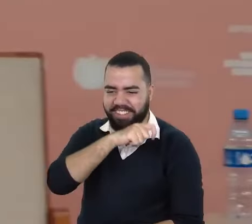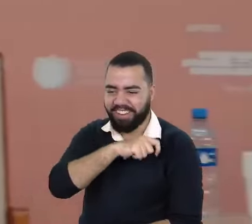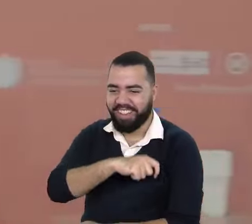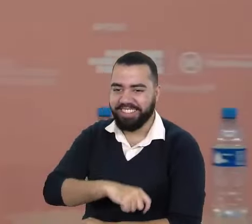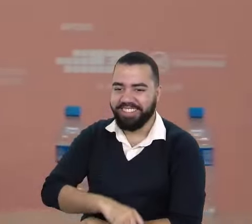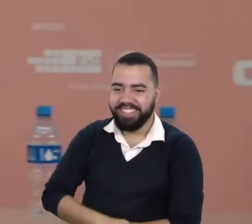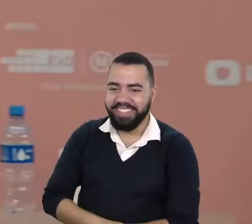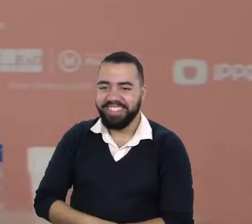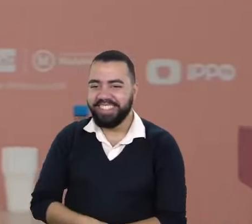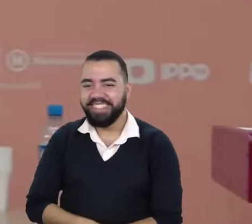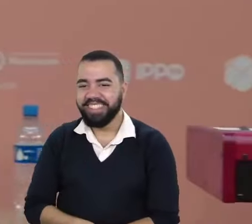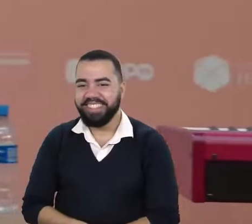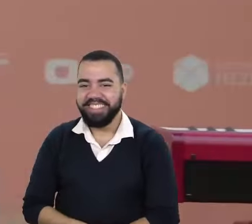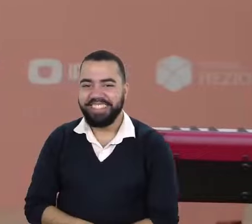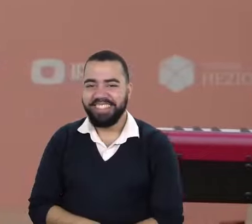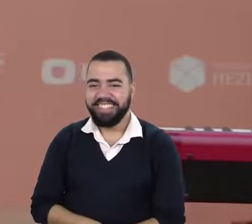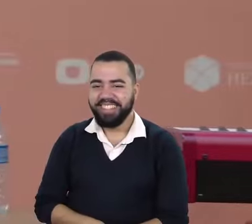Não era, reverendo.